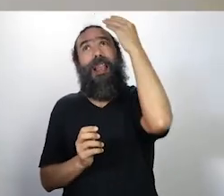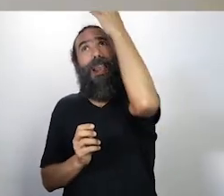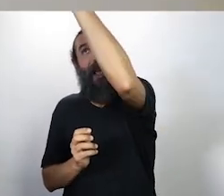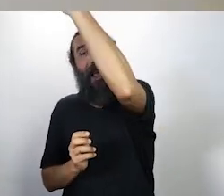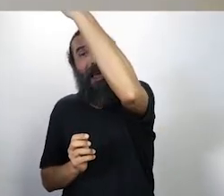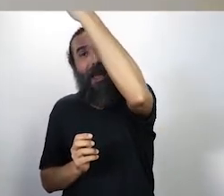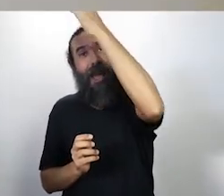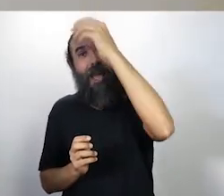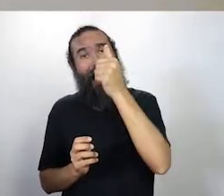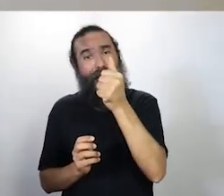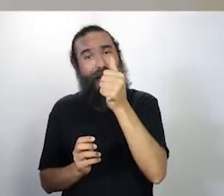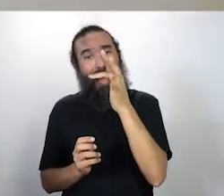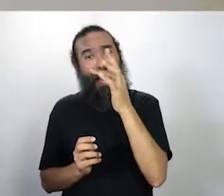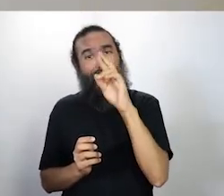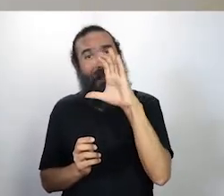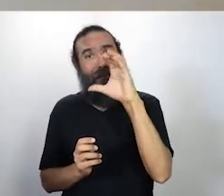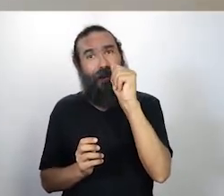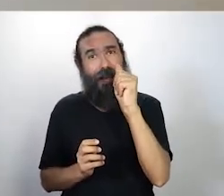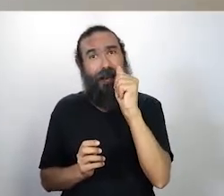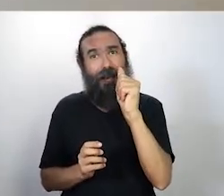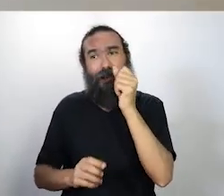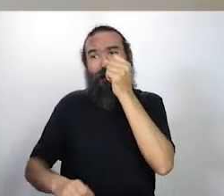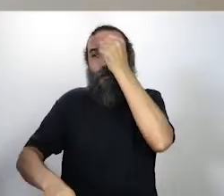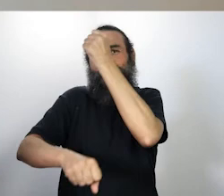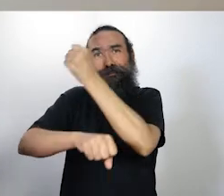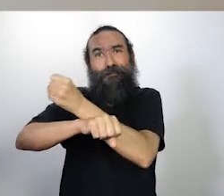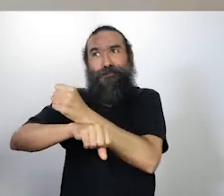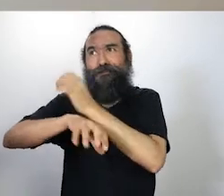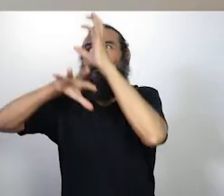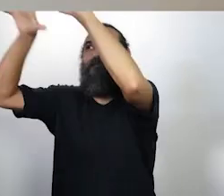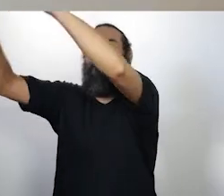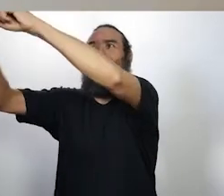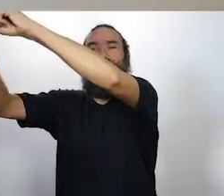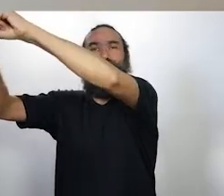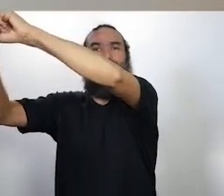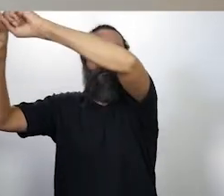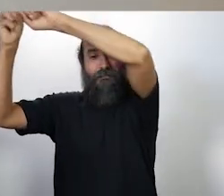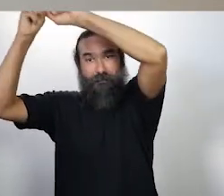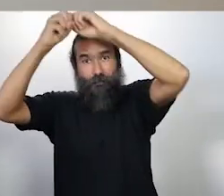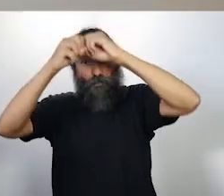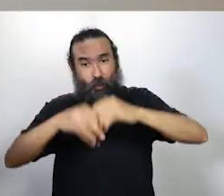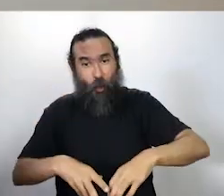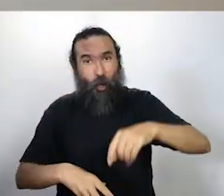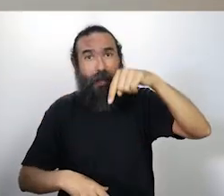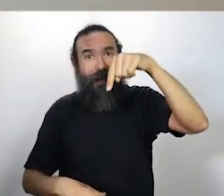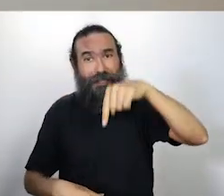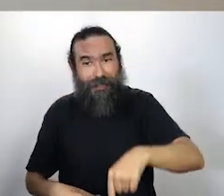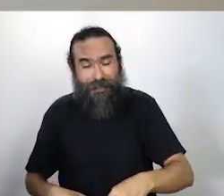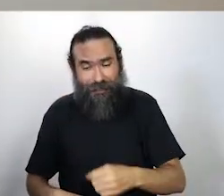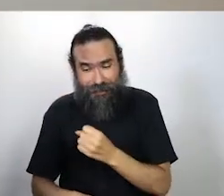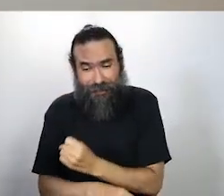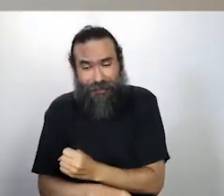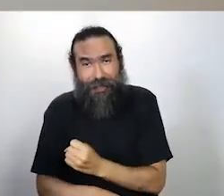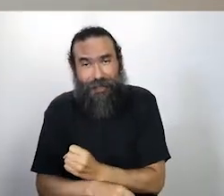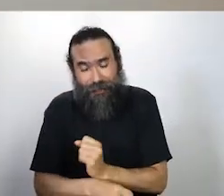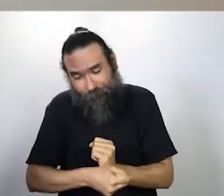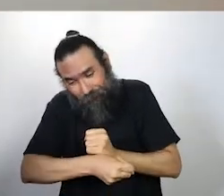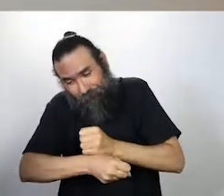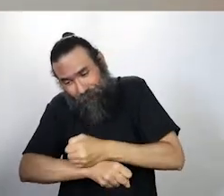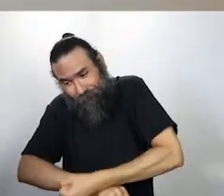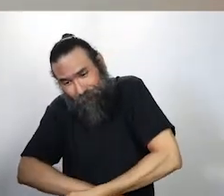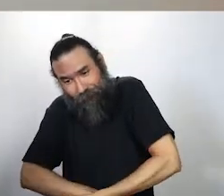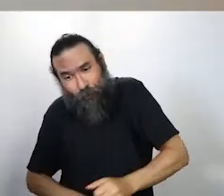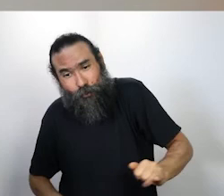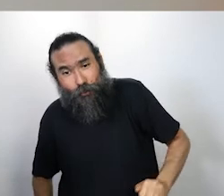E quando a gente foi sequestrado, né, para ser jogado aqui como bichos, o que